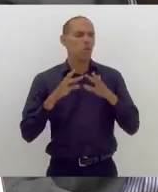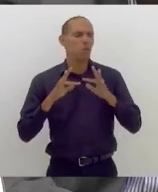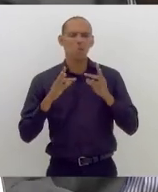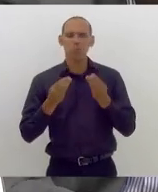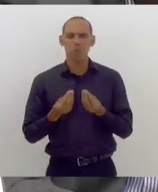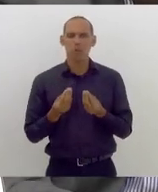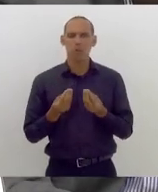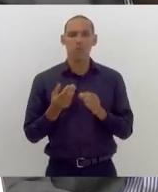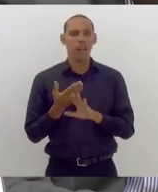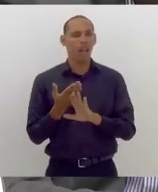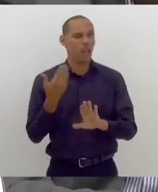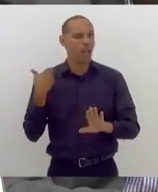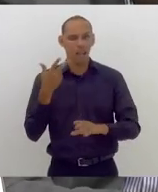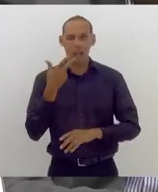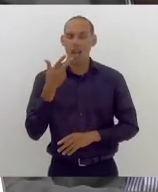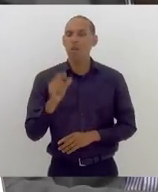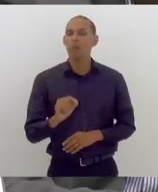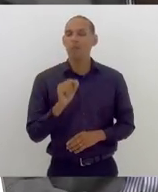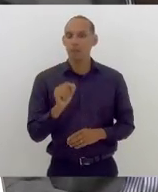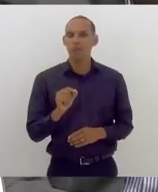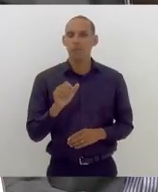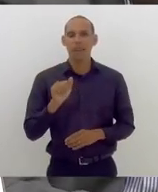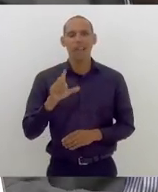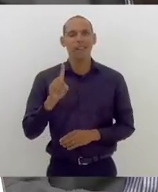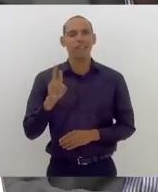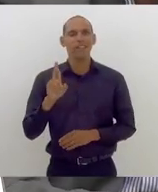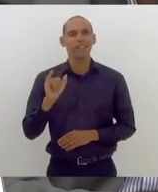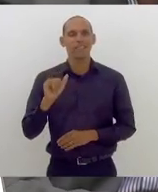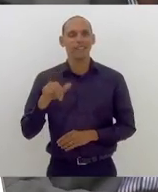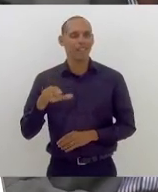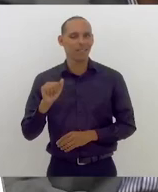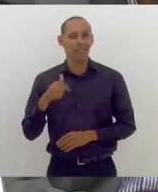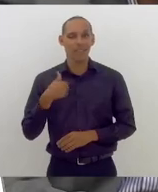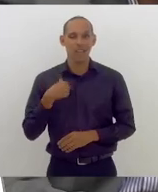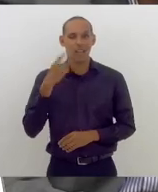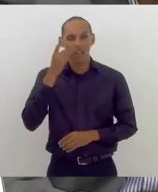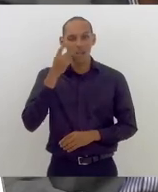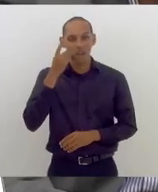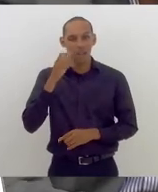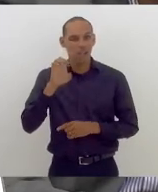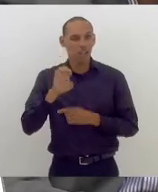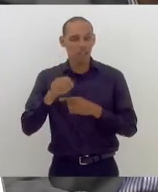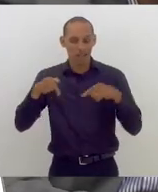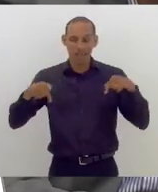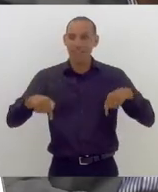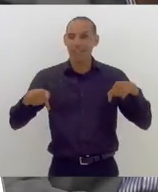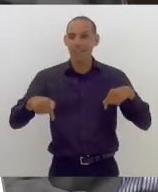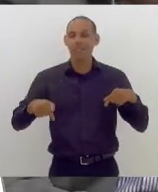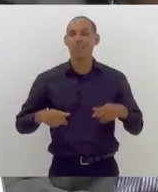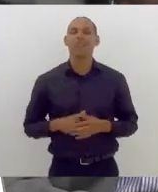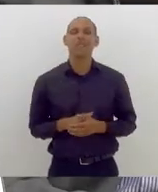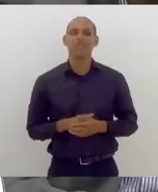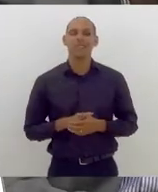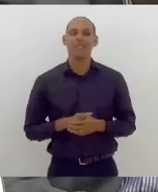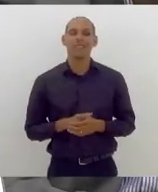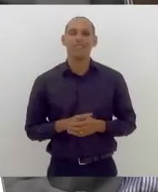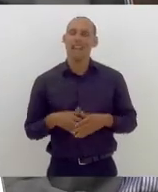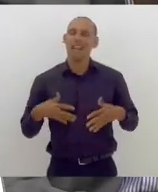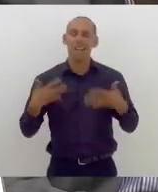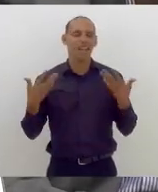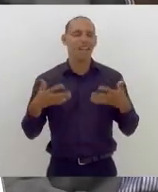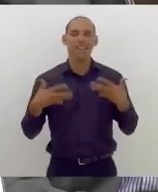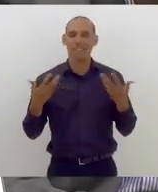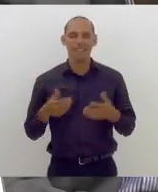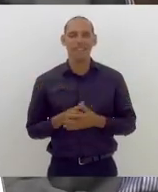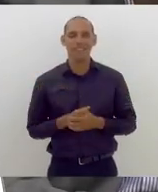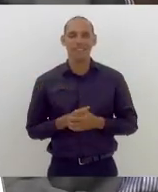Mas antes dizer, Adriana, que eu fui deputada estadual nessa casa, e é uma alegria muito